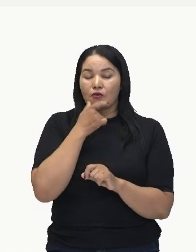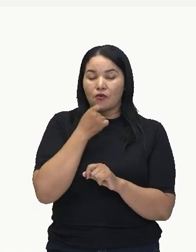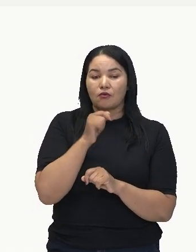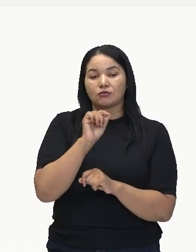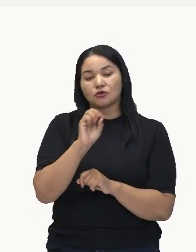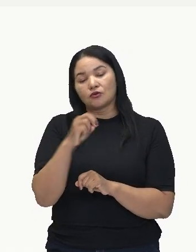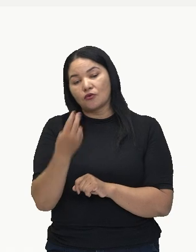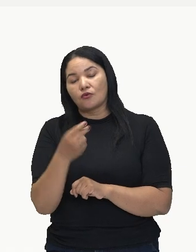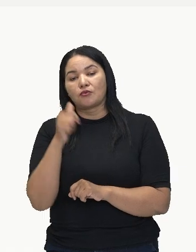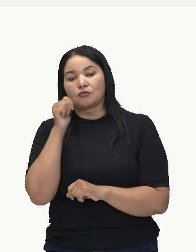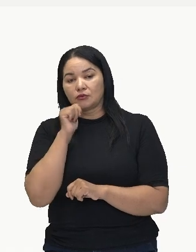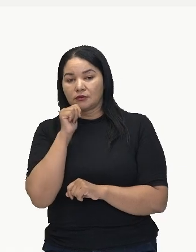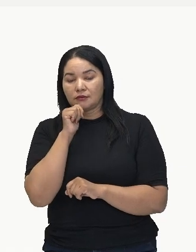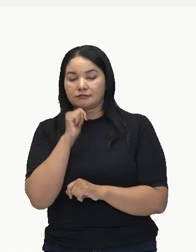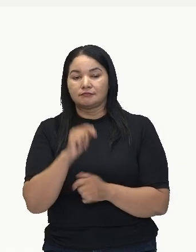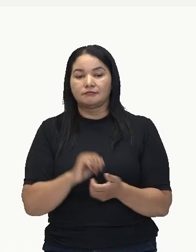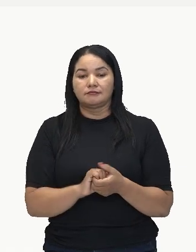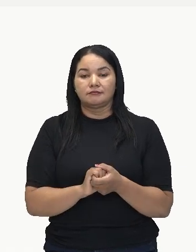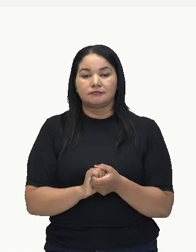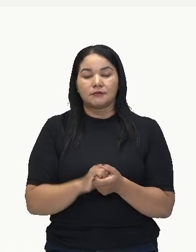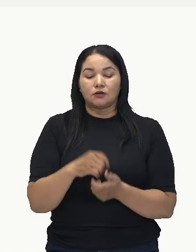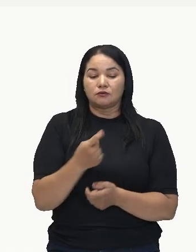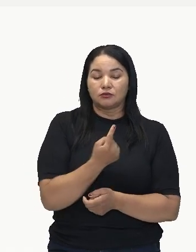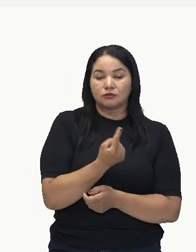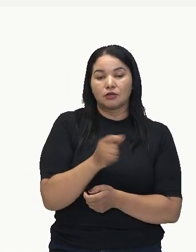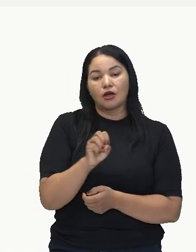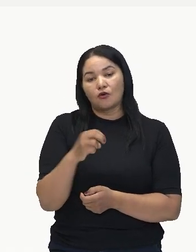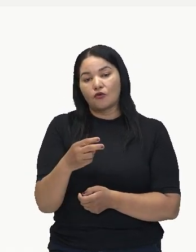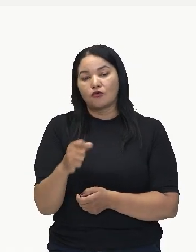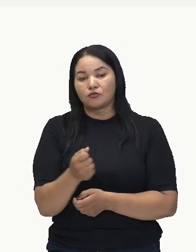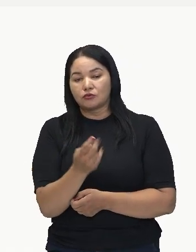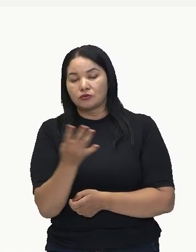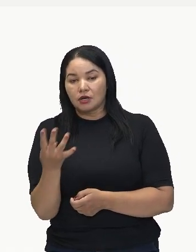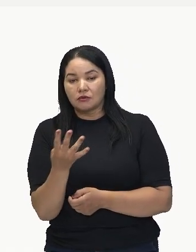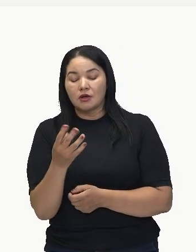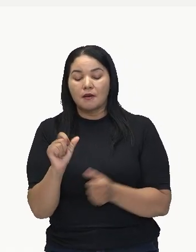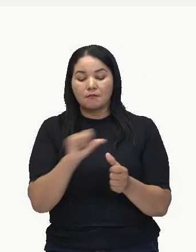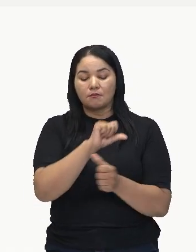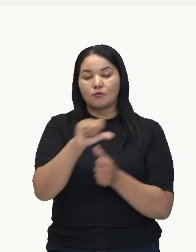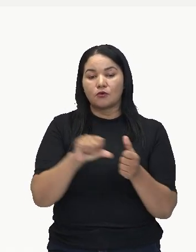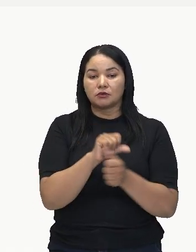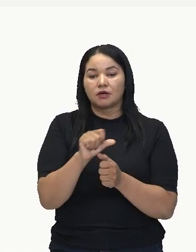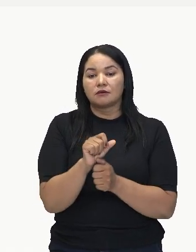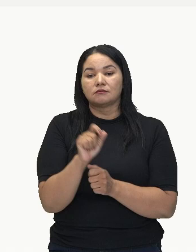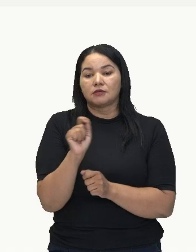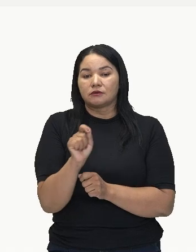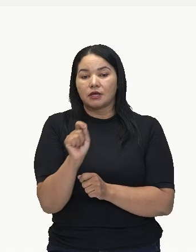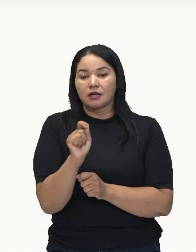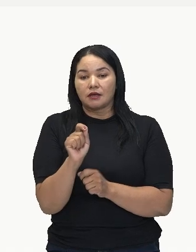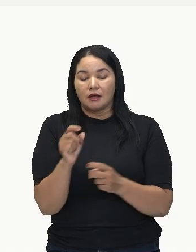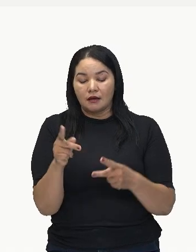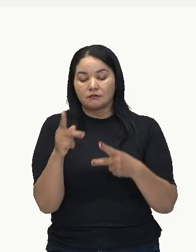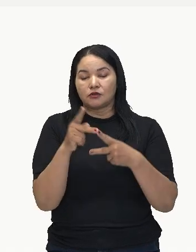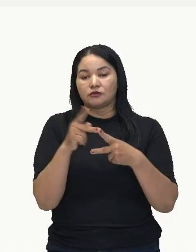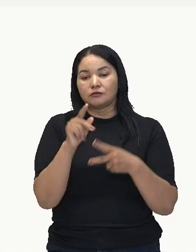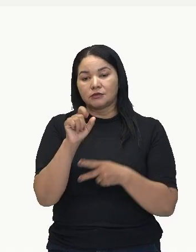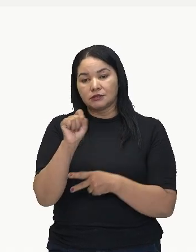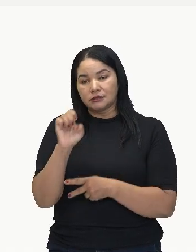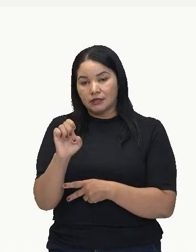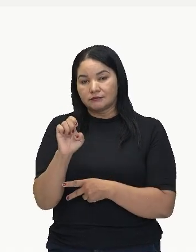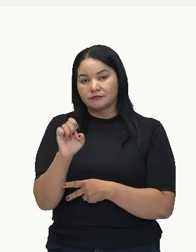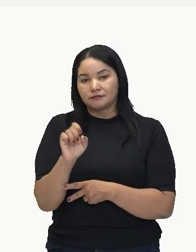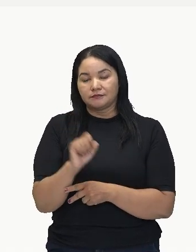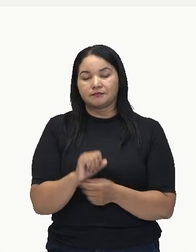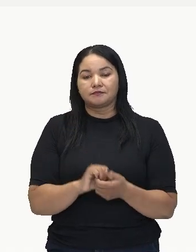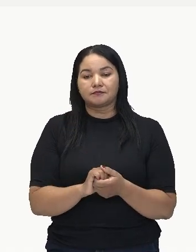e número, singular ou plural, cambiamos por quê? Por se. A pronúncia é se, nunca diga